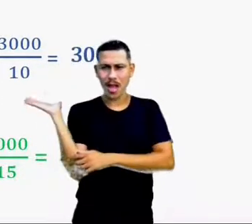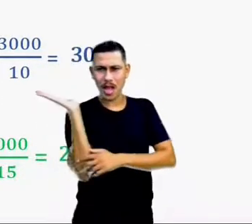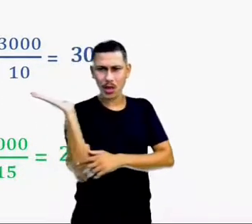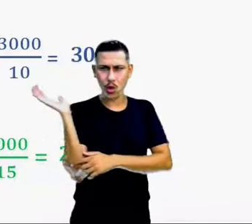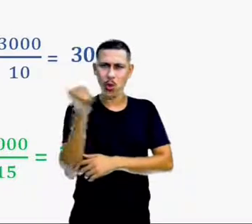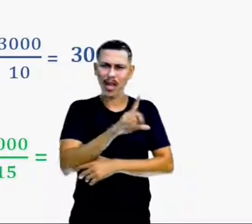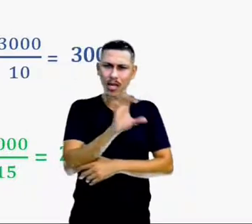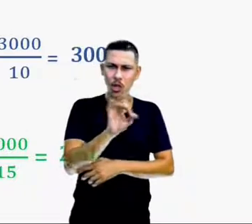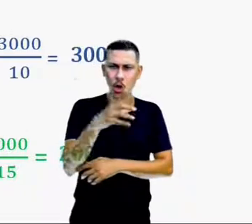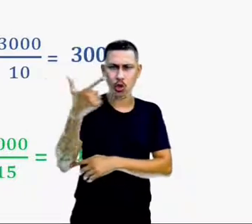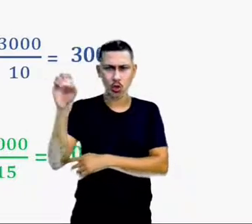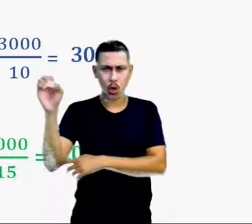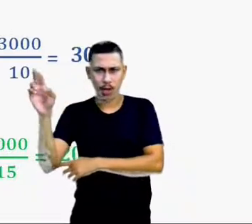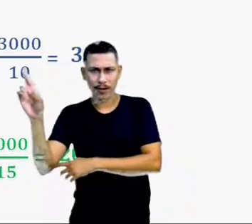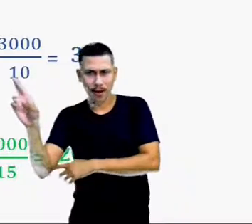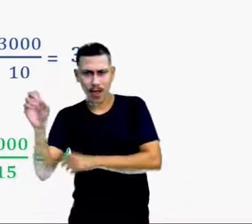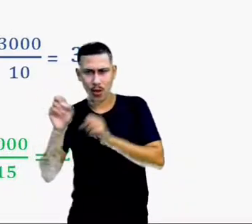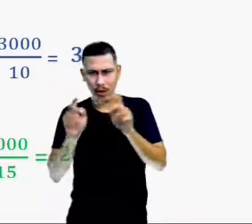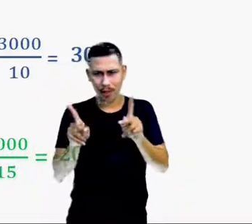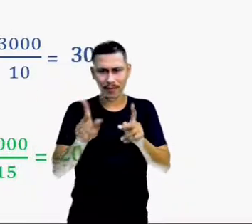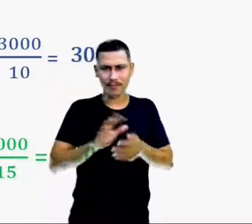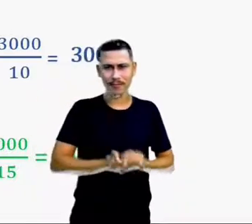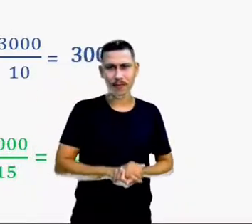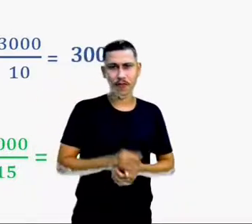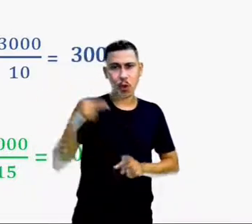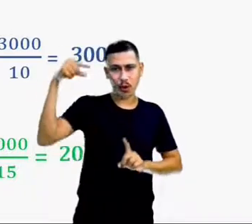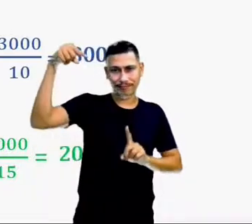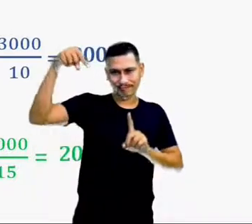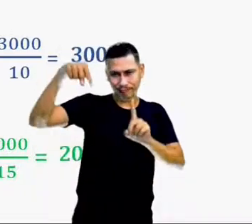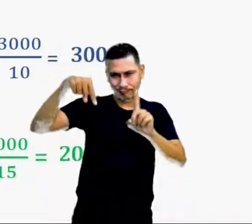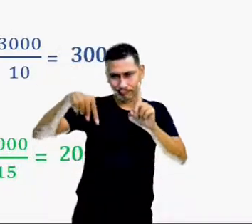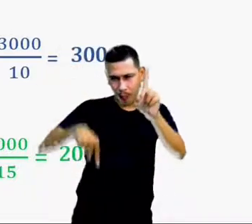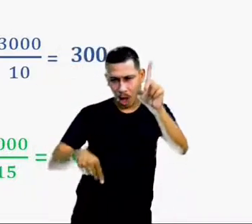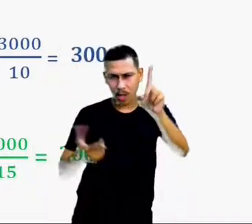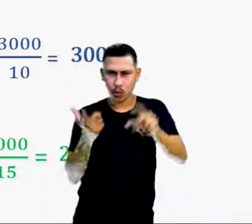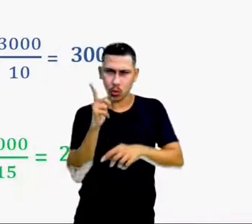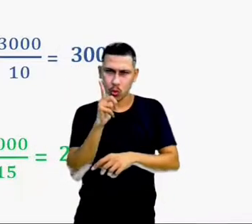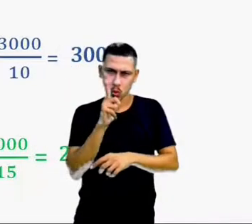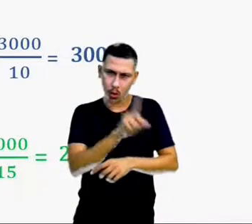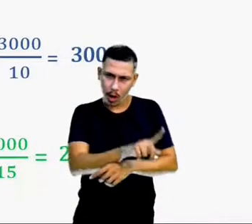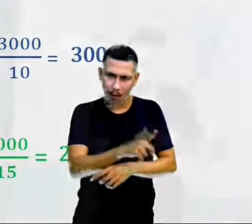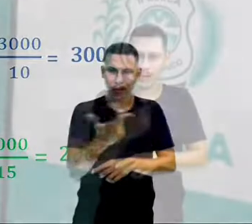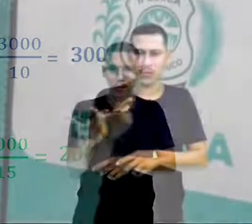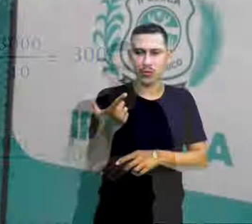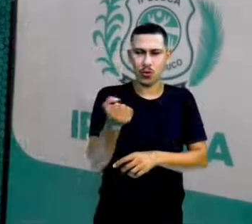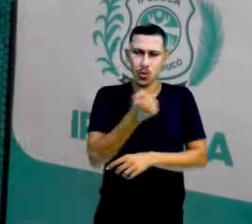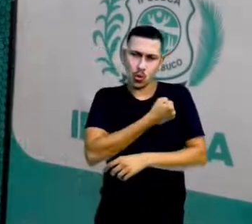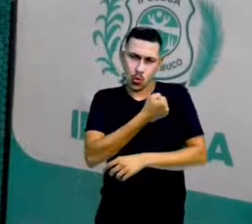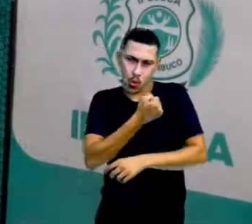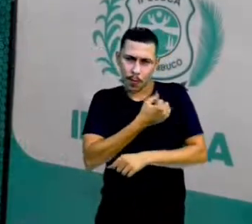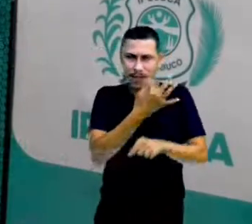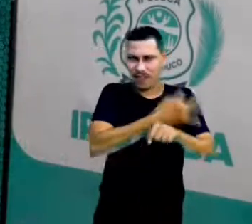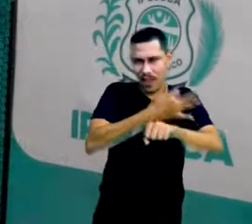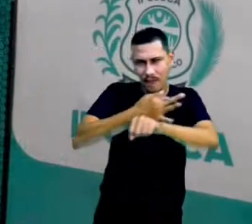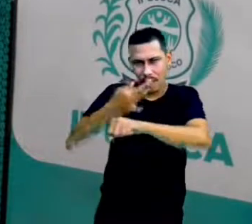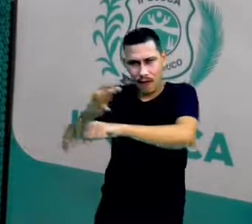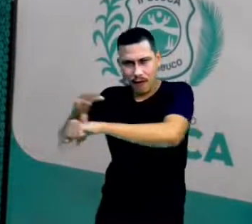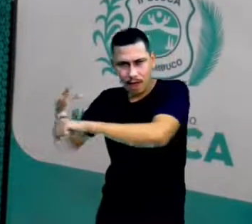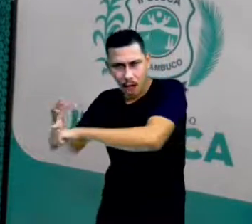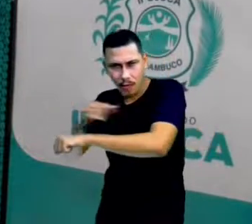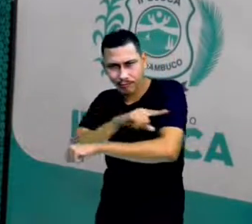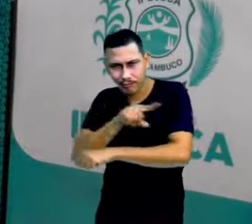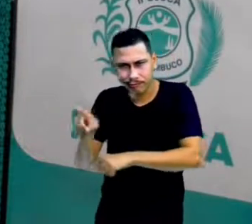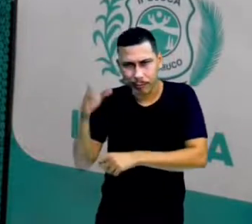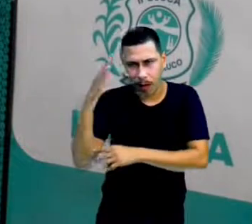200 reais, ok? Então, foi inversamente proporcional ao número de faltas. Deu para entender